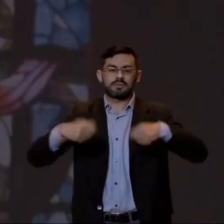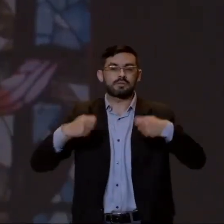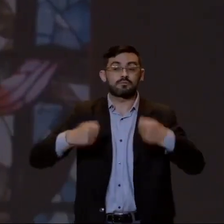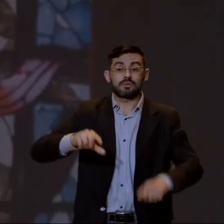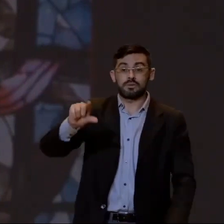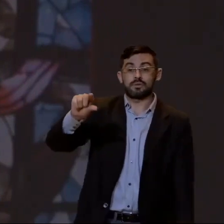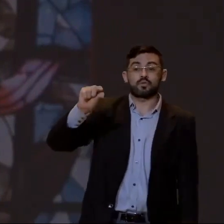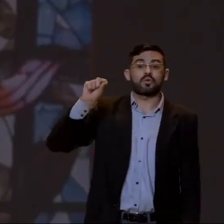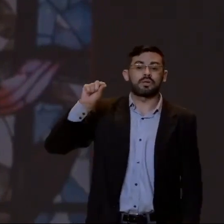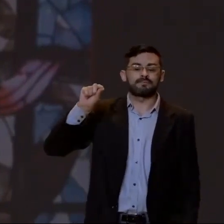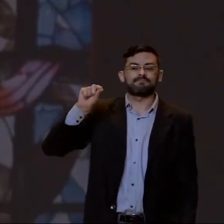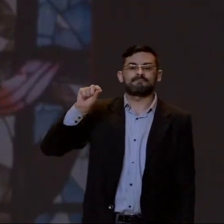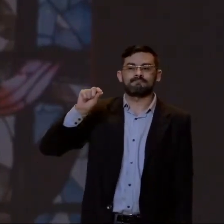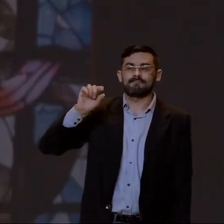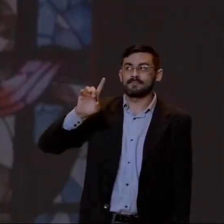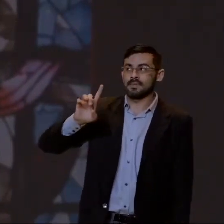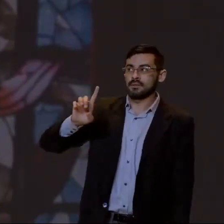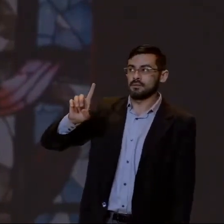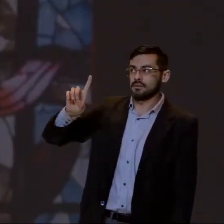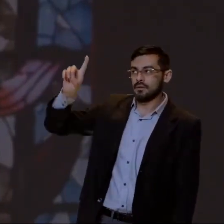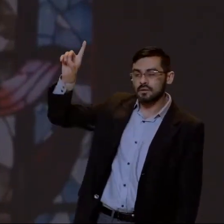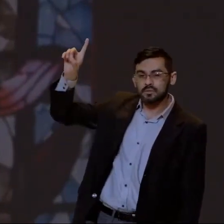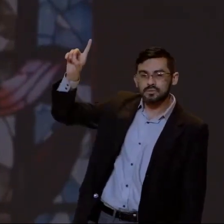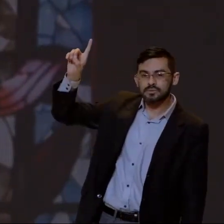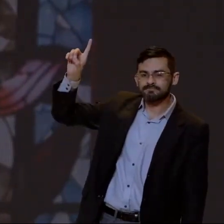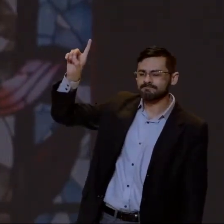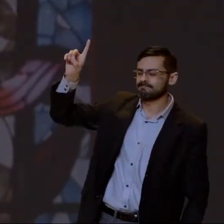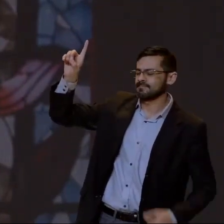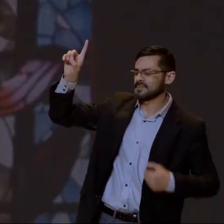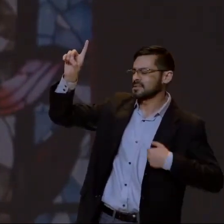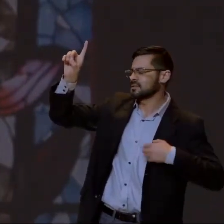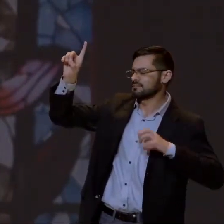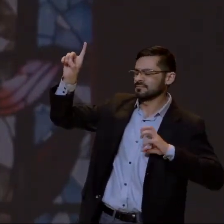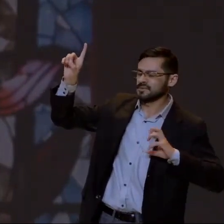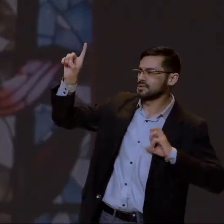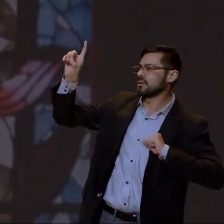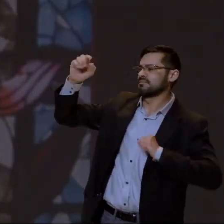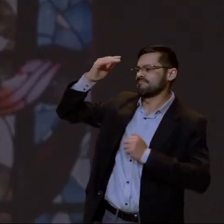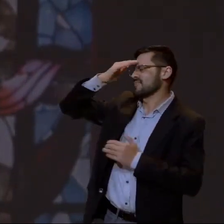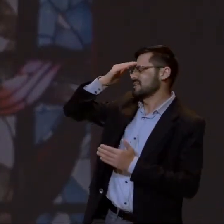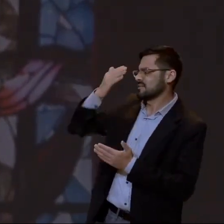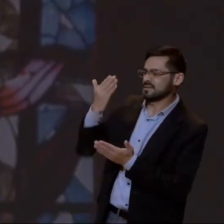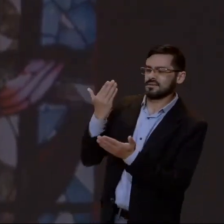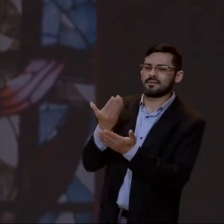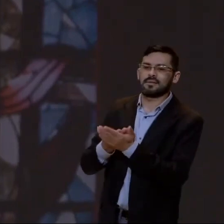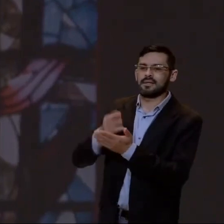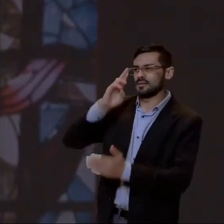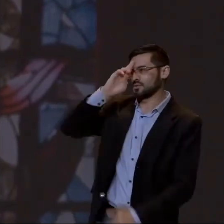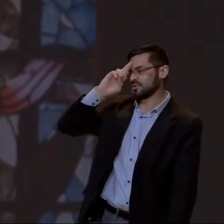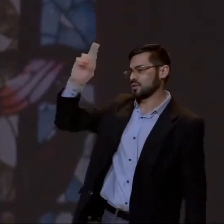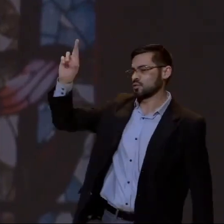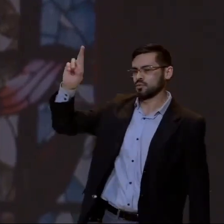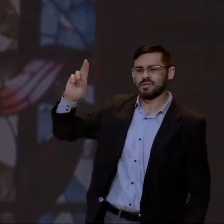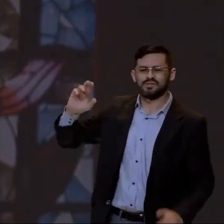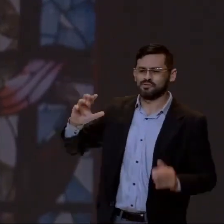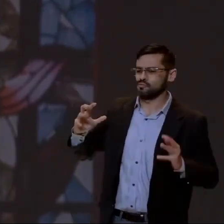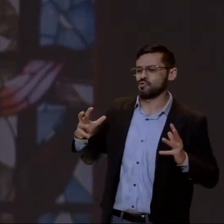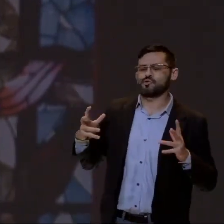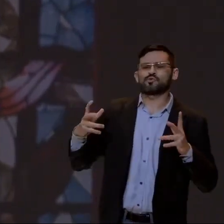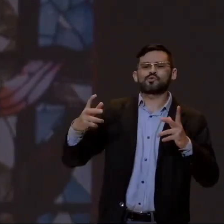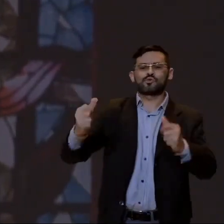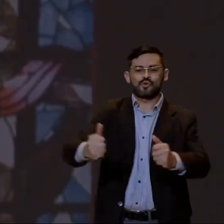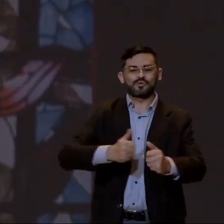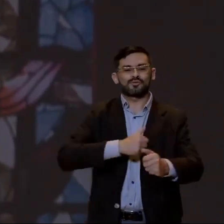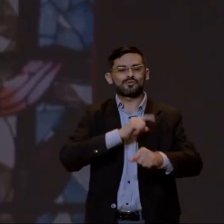decidir: Deus, eu te amo e creio no Senhor, a despeito de toda e